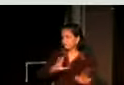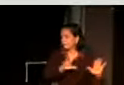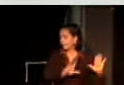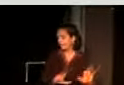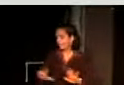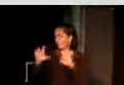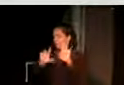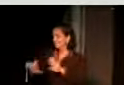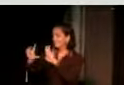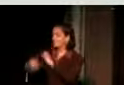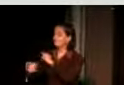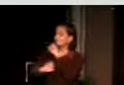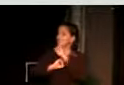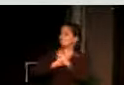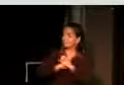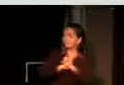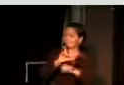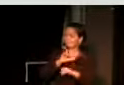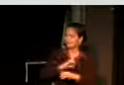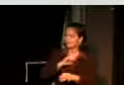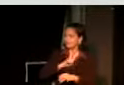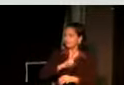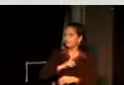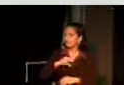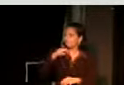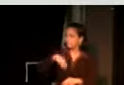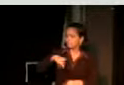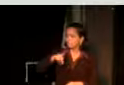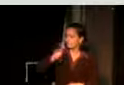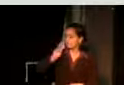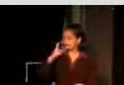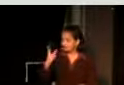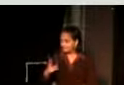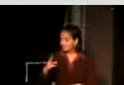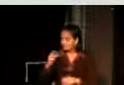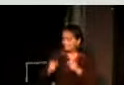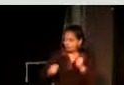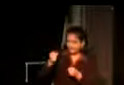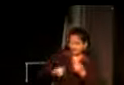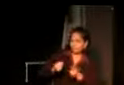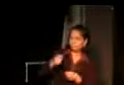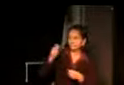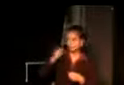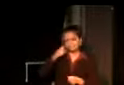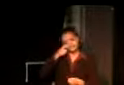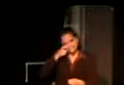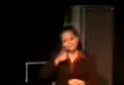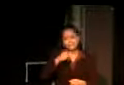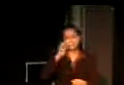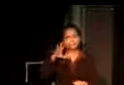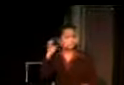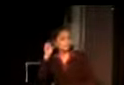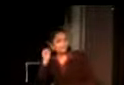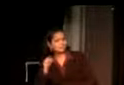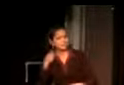do site pode baixar levar um MP3 no seu carro distribuir para quem você quiser e